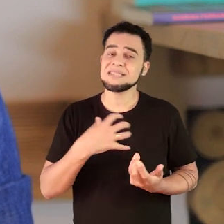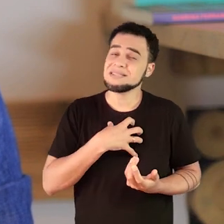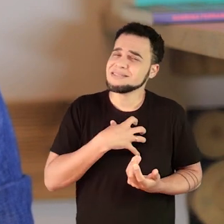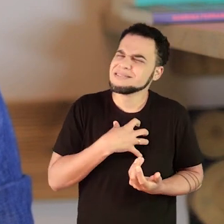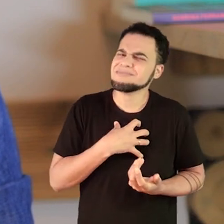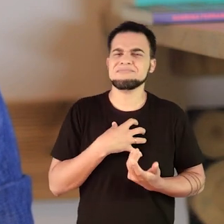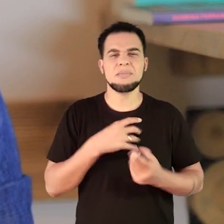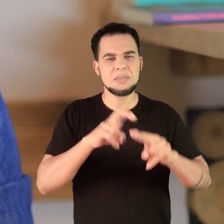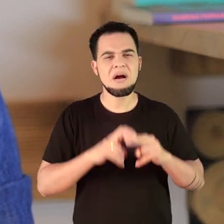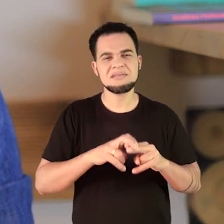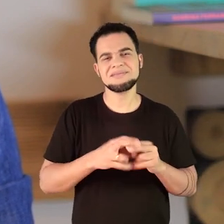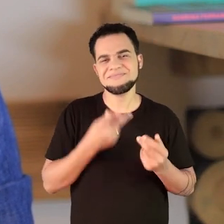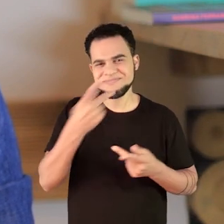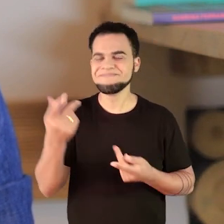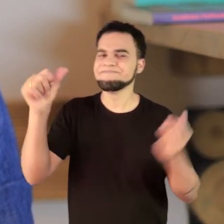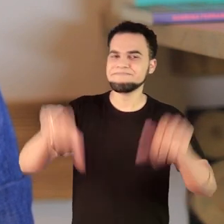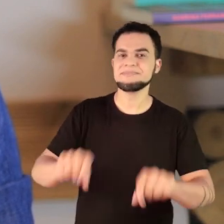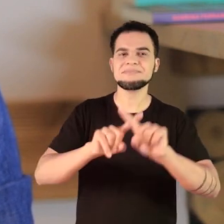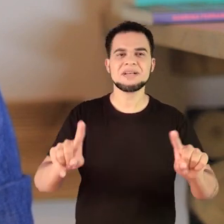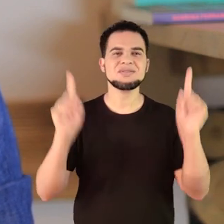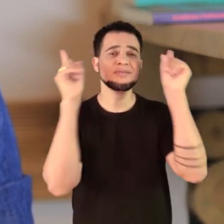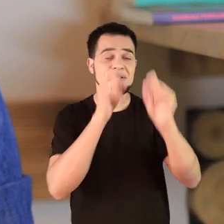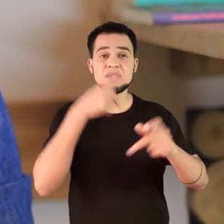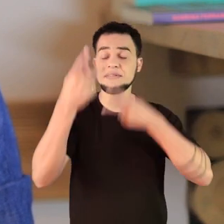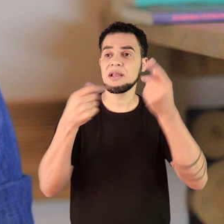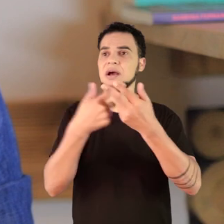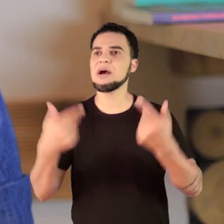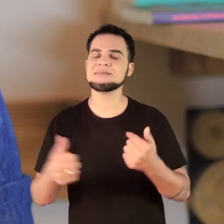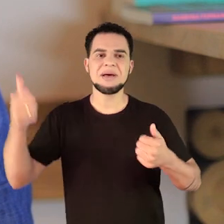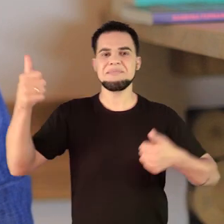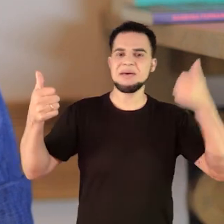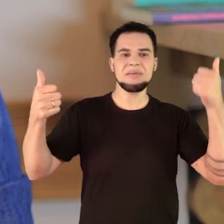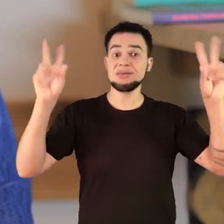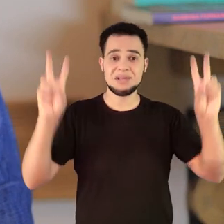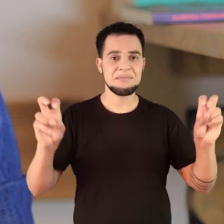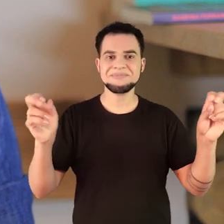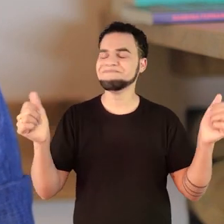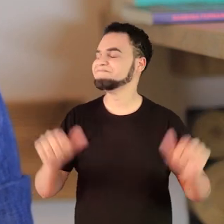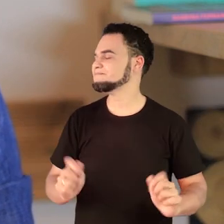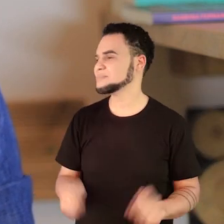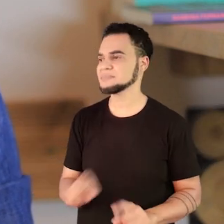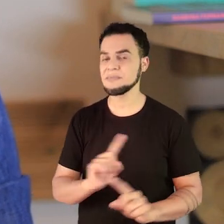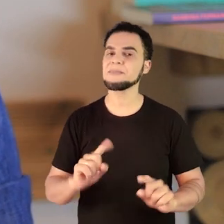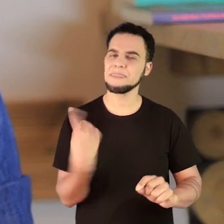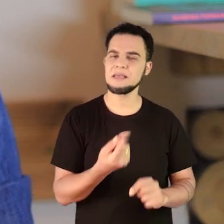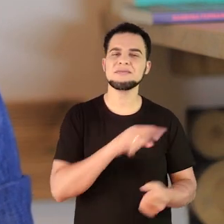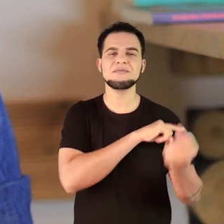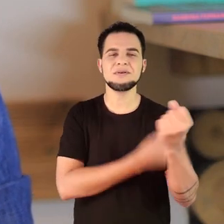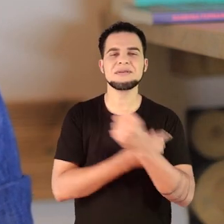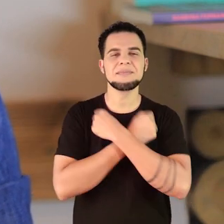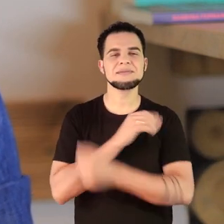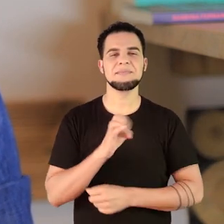pelo tom pessimista desse relato, mas sinto dificuldade em replicar qualquer outro sentimento em relação ao tema. Para nós, força,